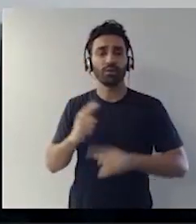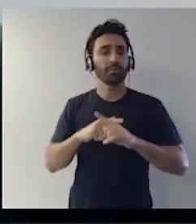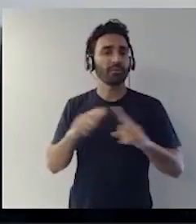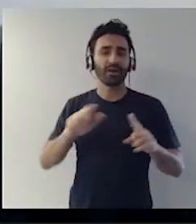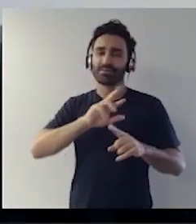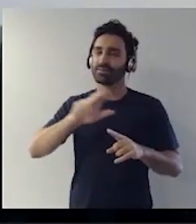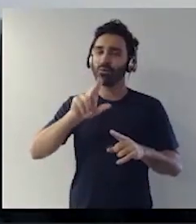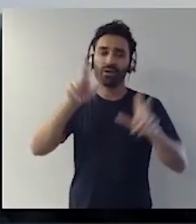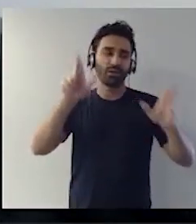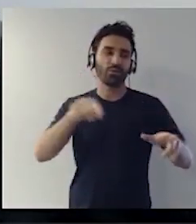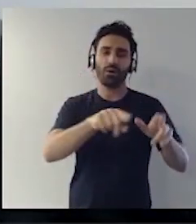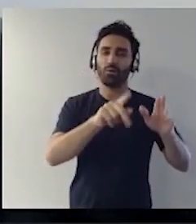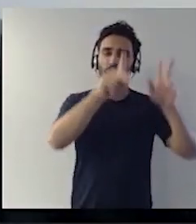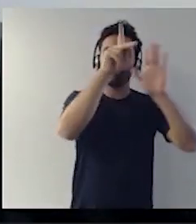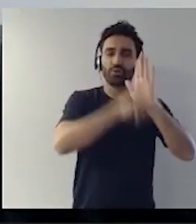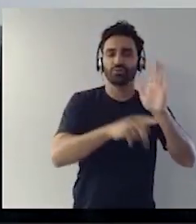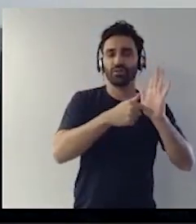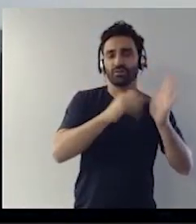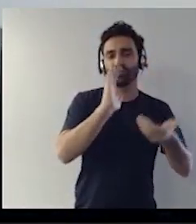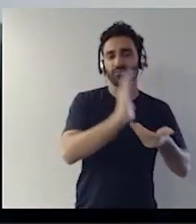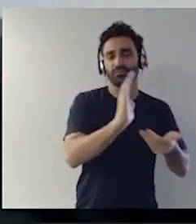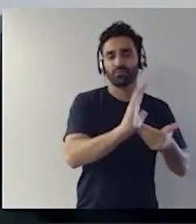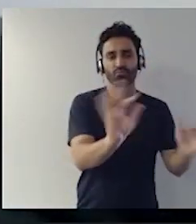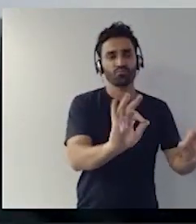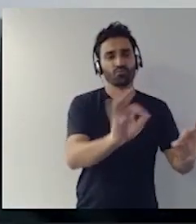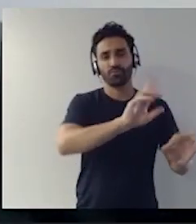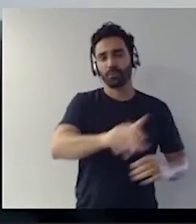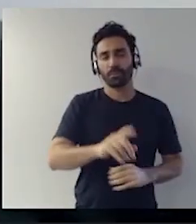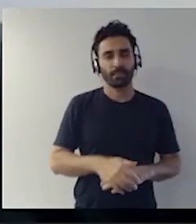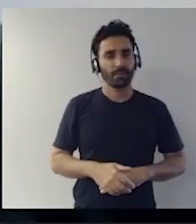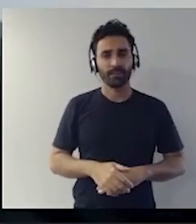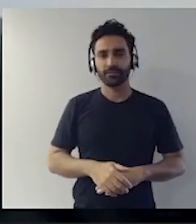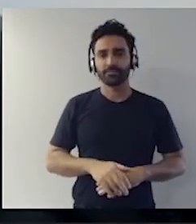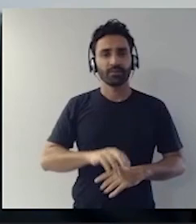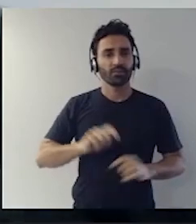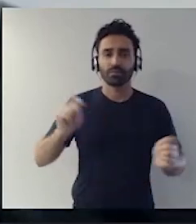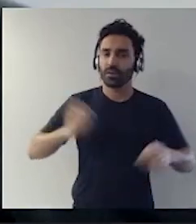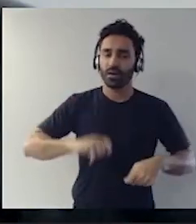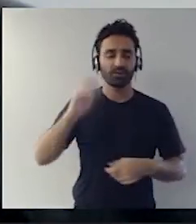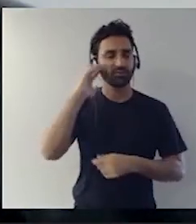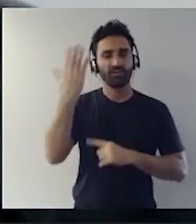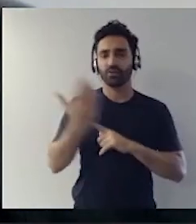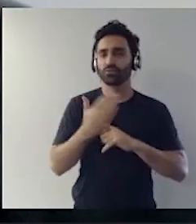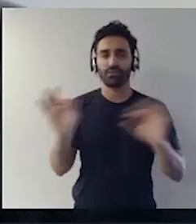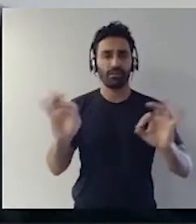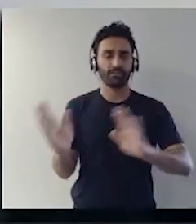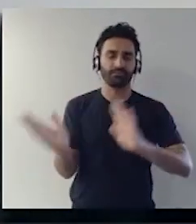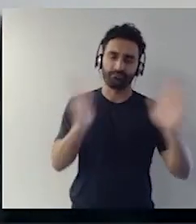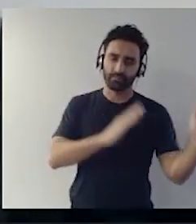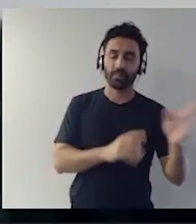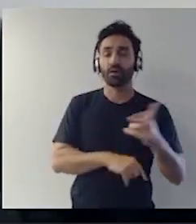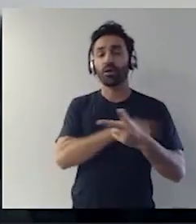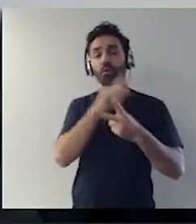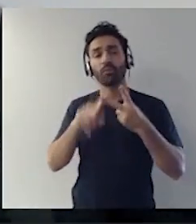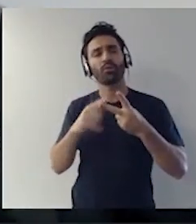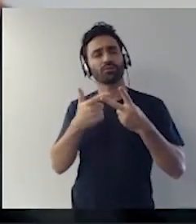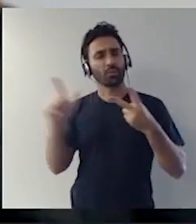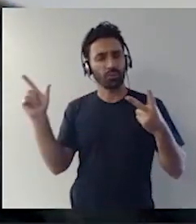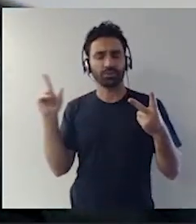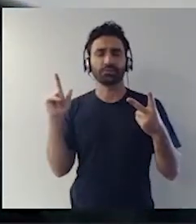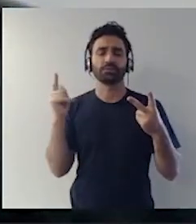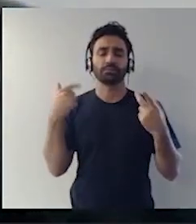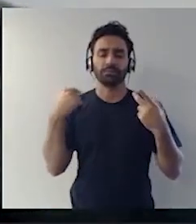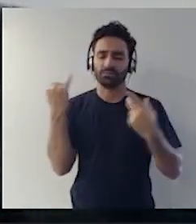no Congresso Nacional. Ele não dará soluções que nós precisamos. Uma outra questão que me parece importante,